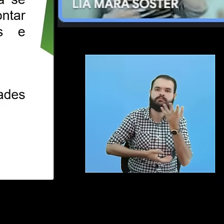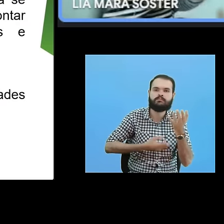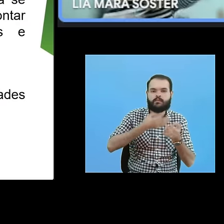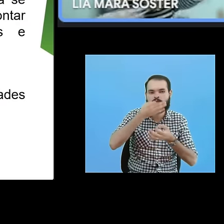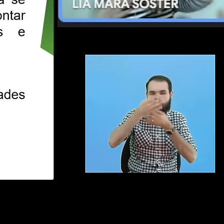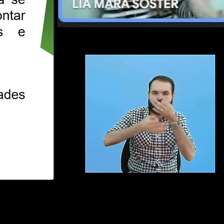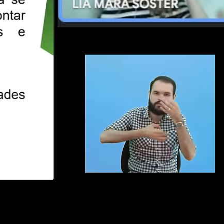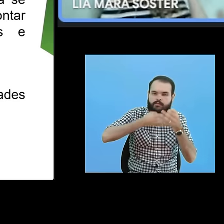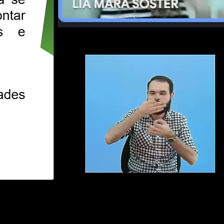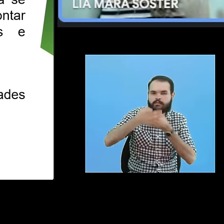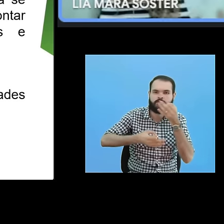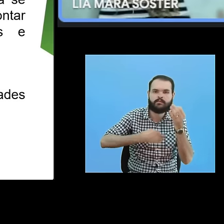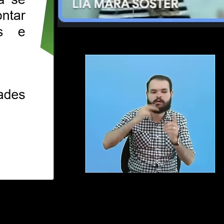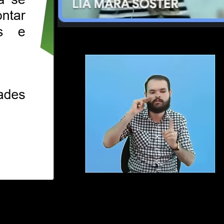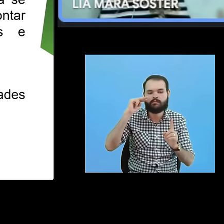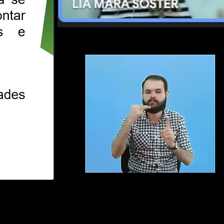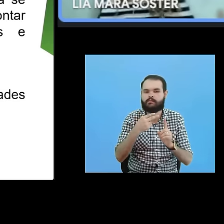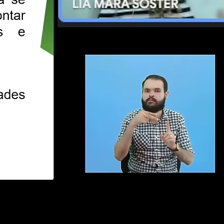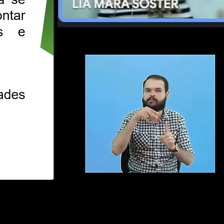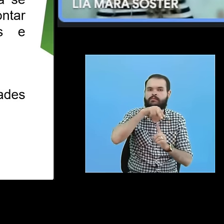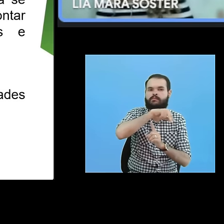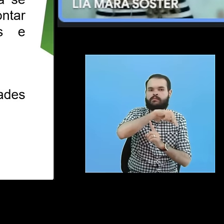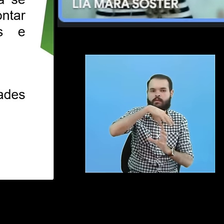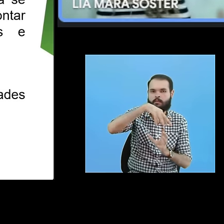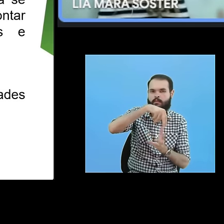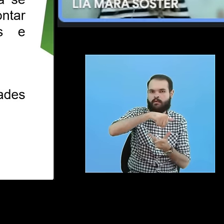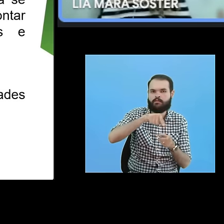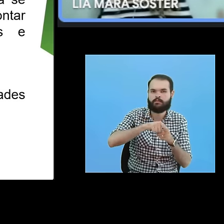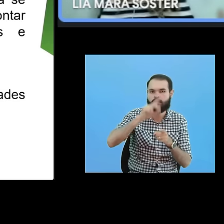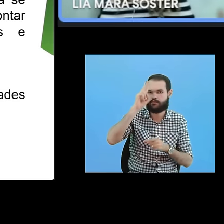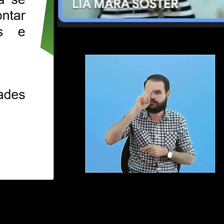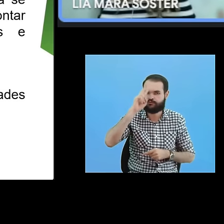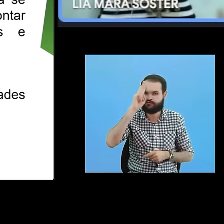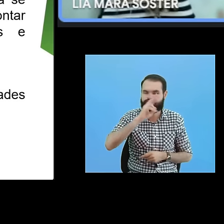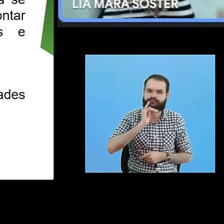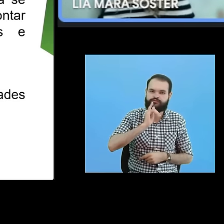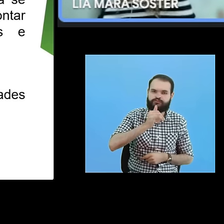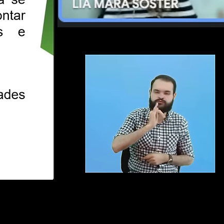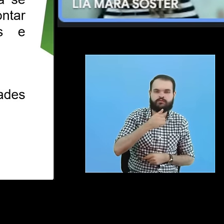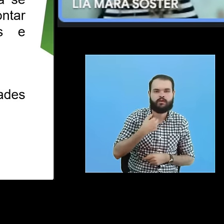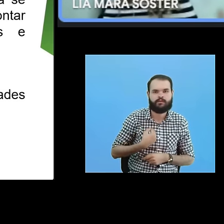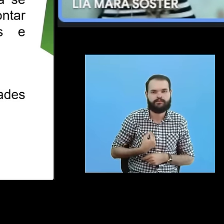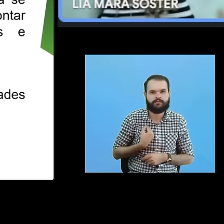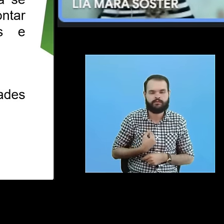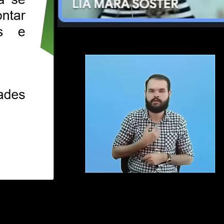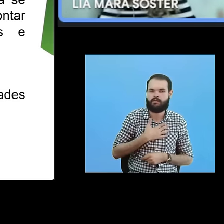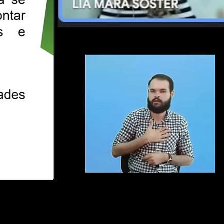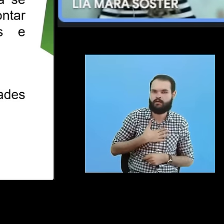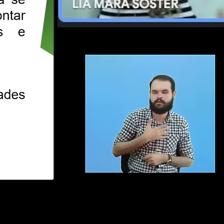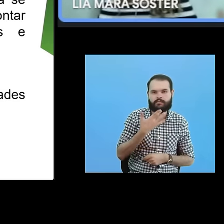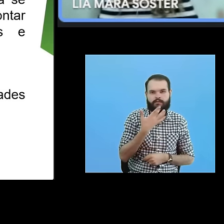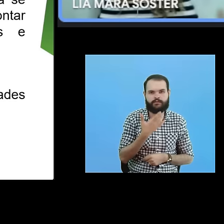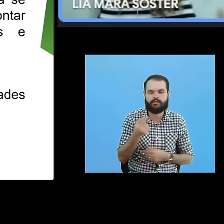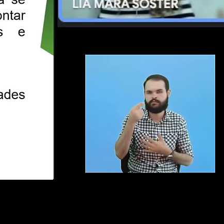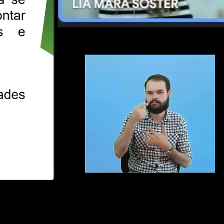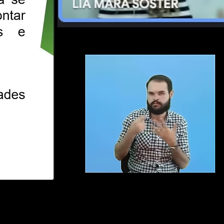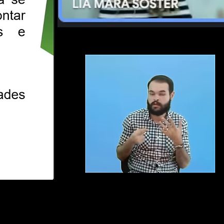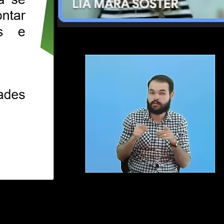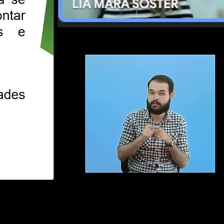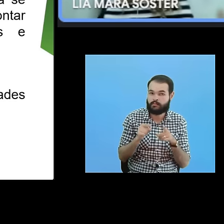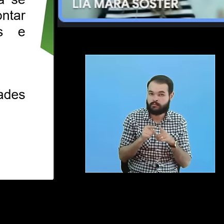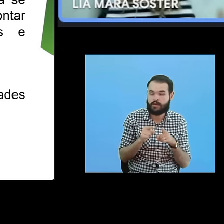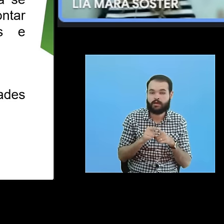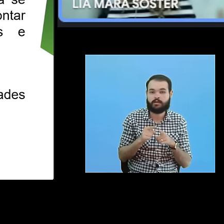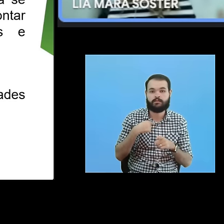a forma de visão de mundo, trazer as suas histórias, as suas vivências, os seus gostos, preferências, e também a